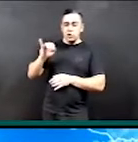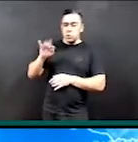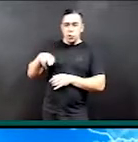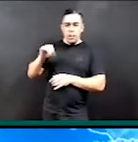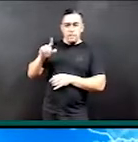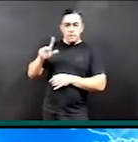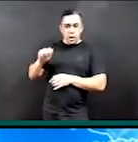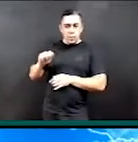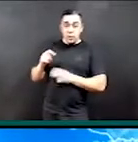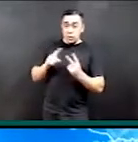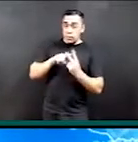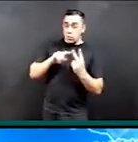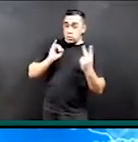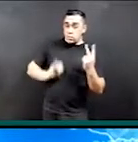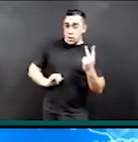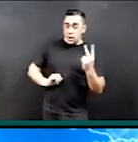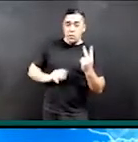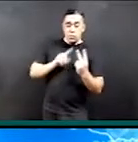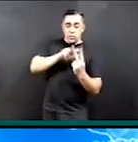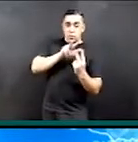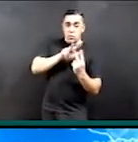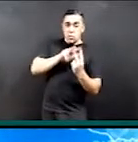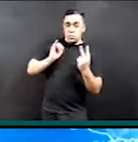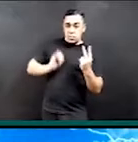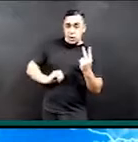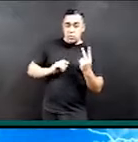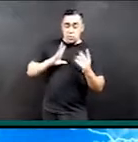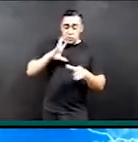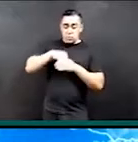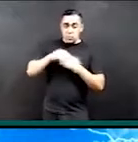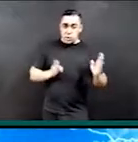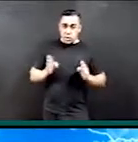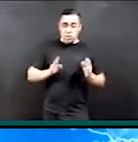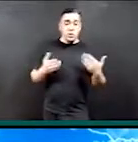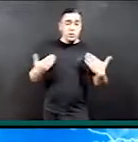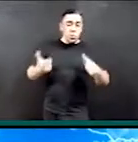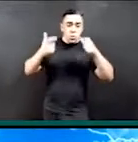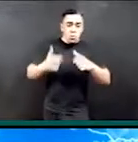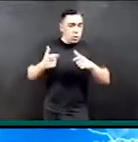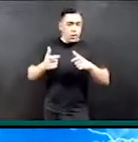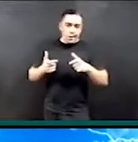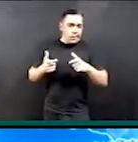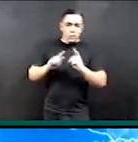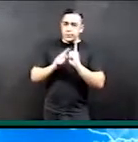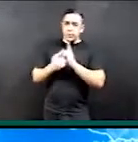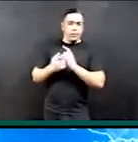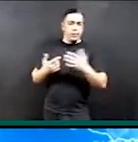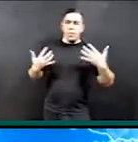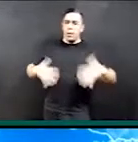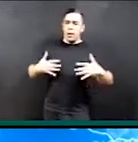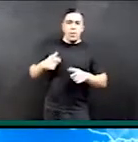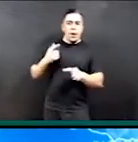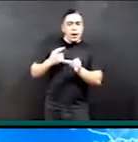já viu, o romano e o otomano, passaram por ali. Geograficamente é outra loucura, porque, por exemplo, Istambul